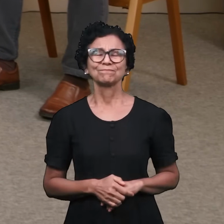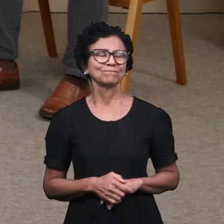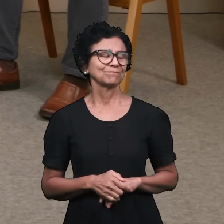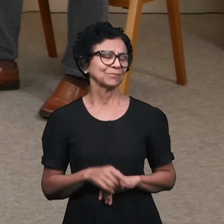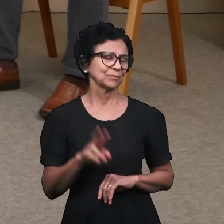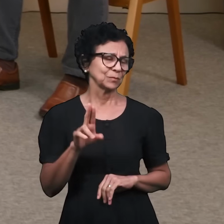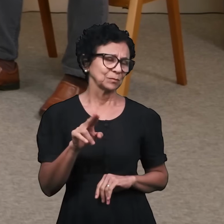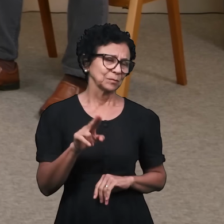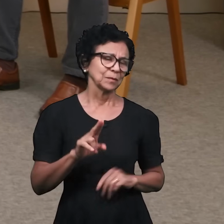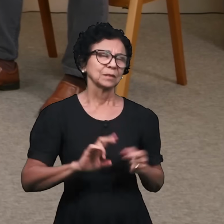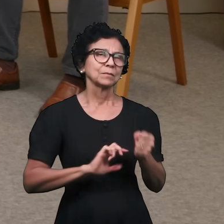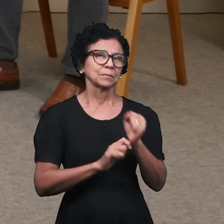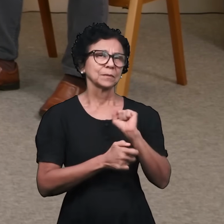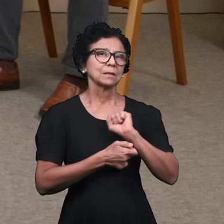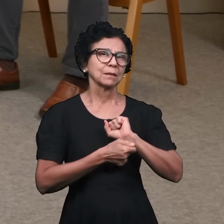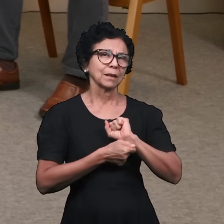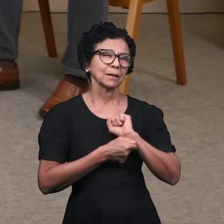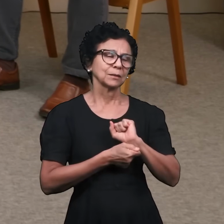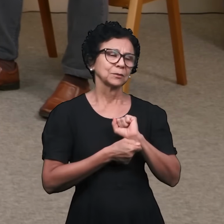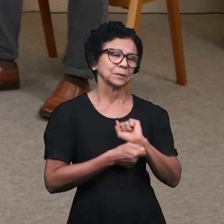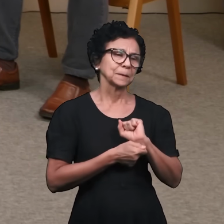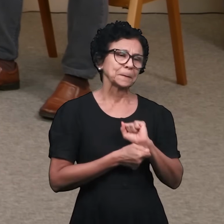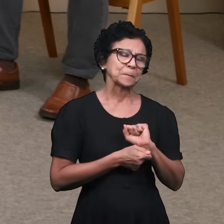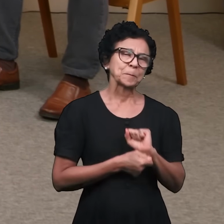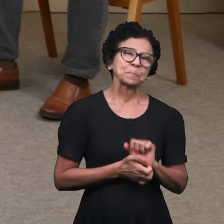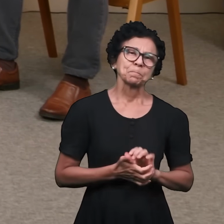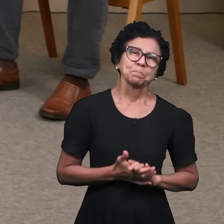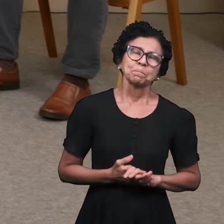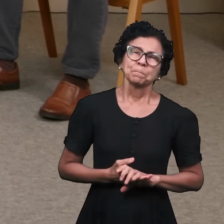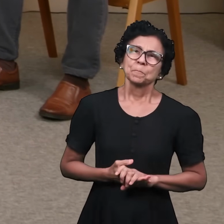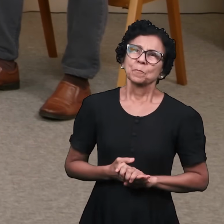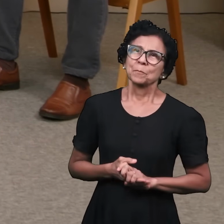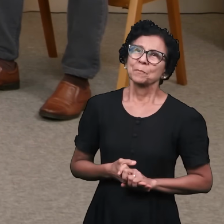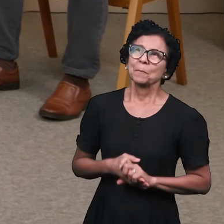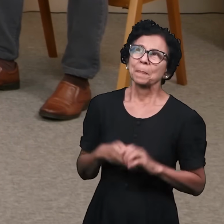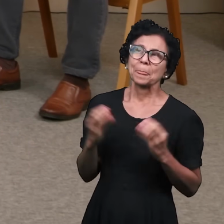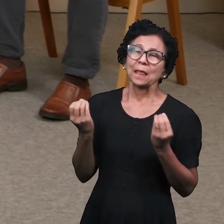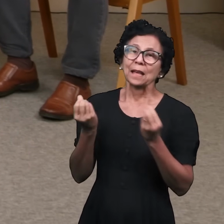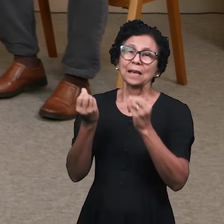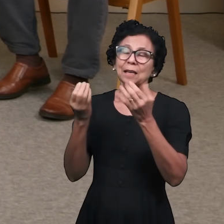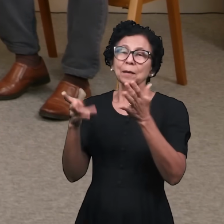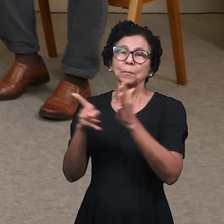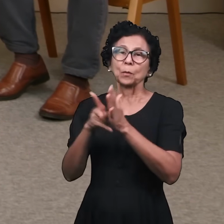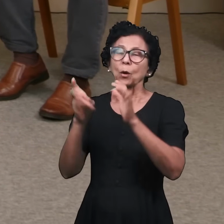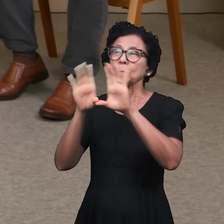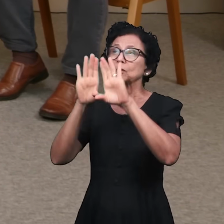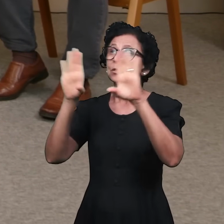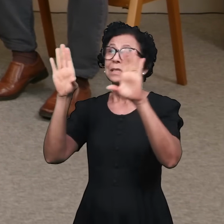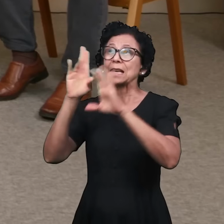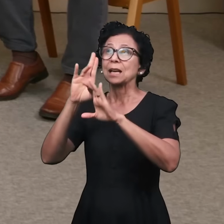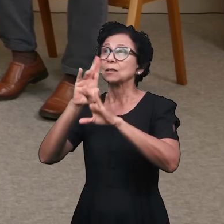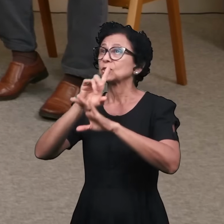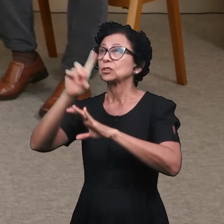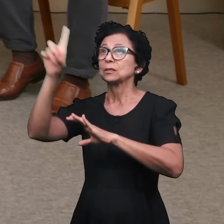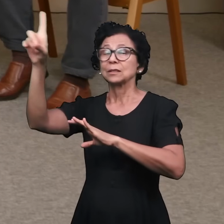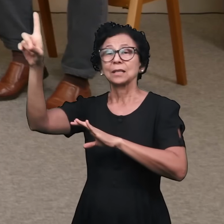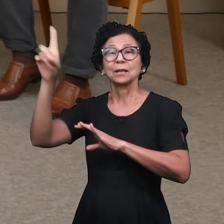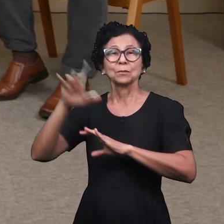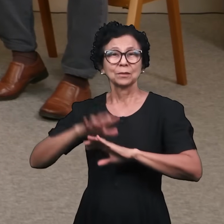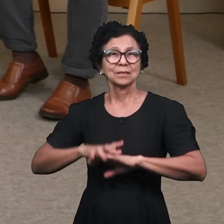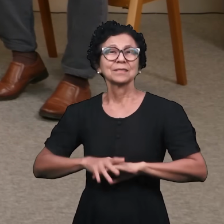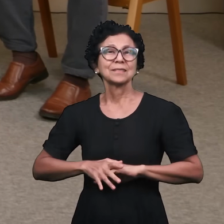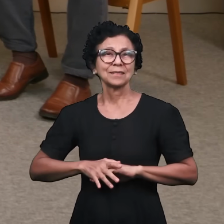pastor Fernando? Eu entendo Sim. que o pastor Arley disse, é isso mesmo, né? É algo da eternidade. O amor do pai para o